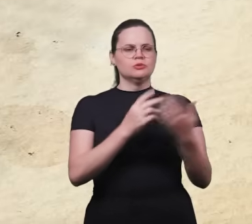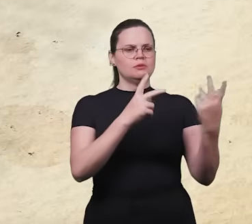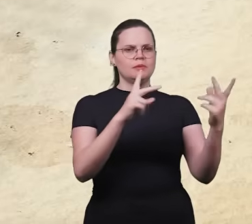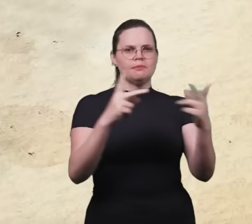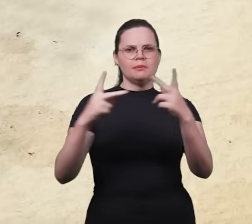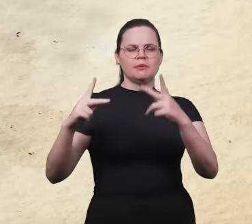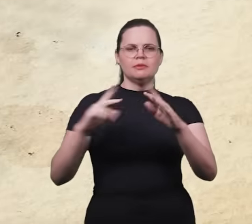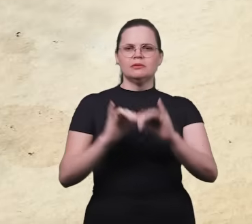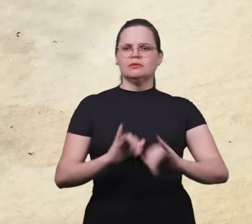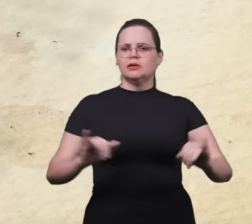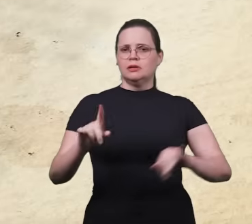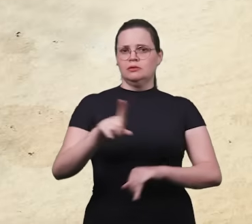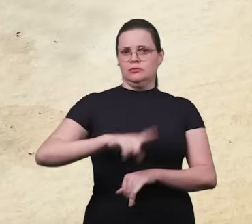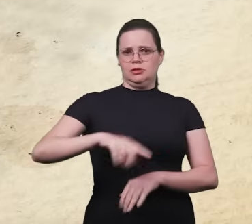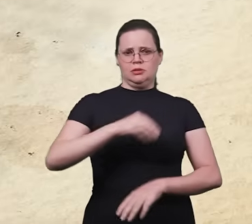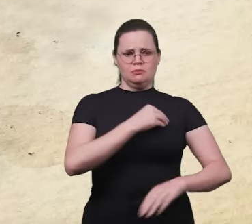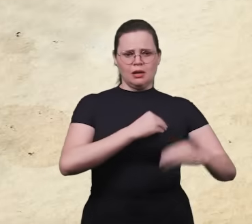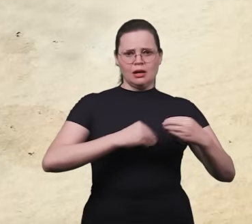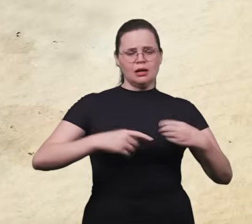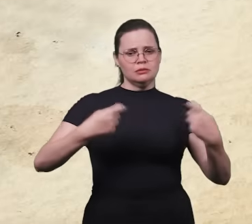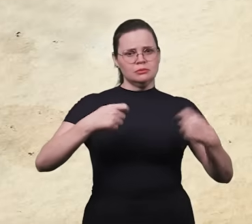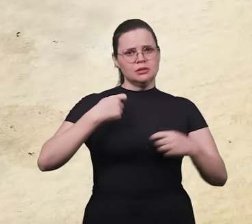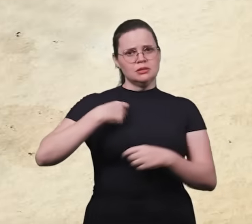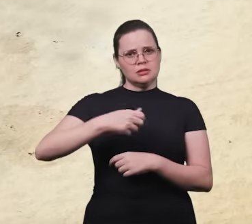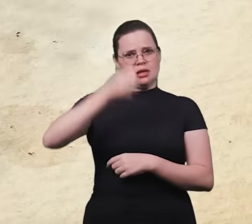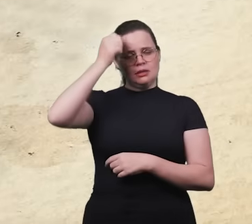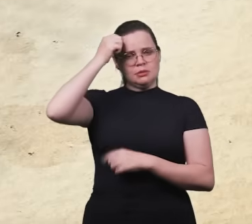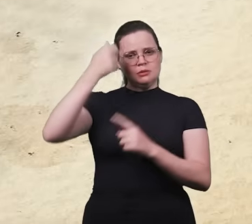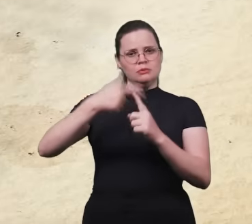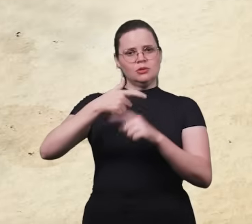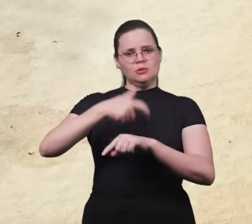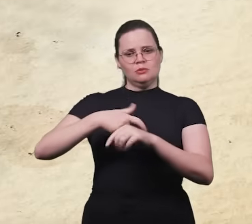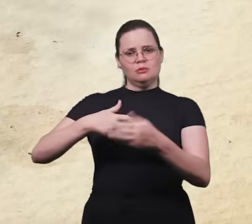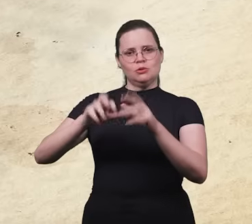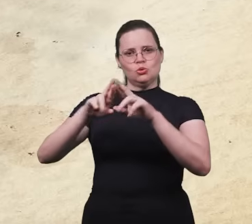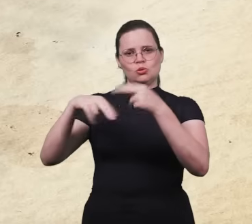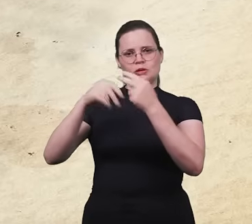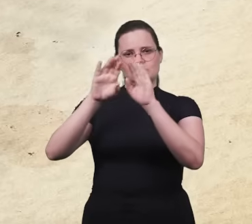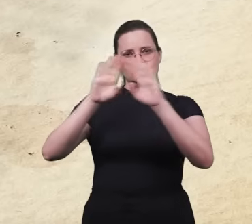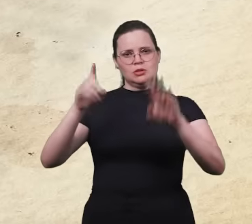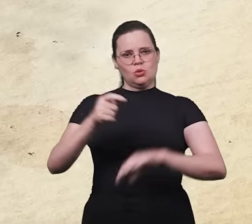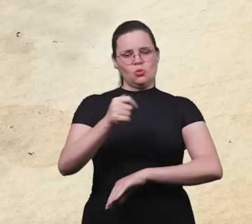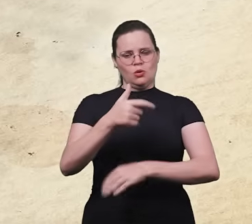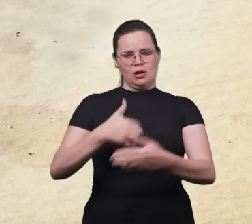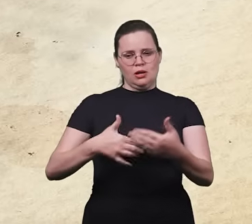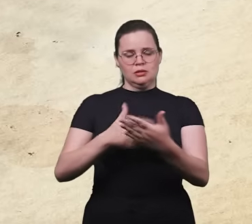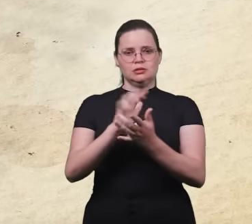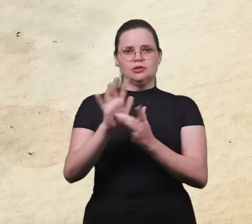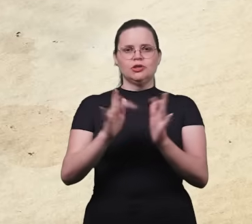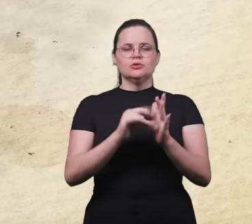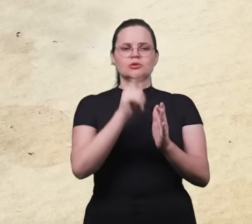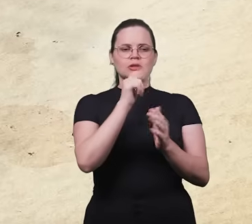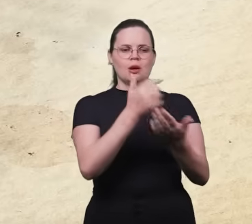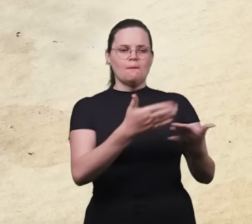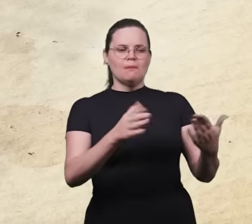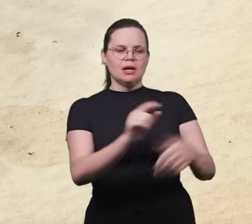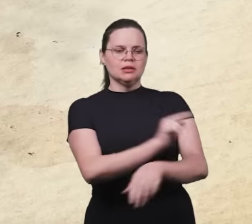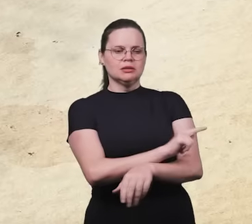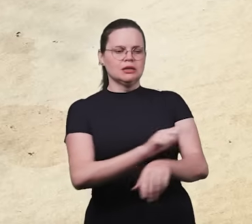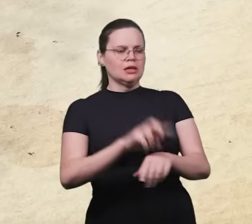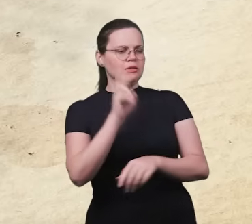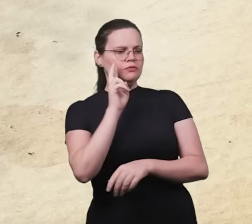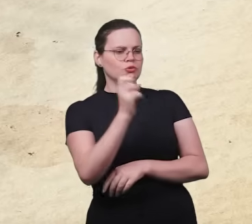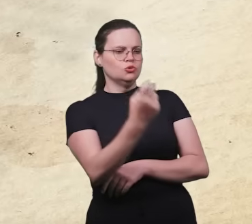a pregar e a dizer: Arrependei-vos, porque é chegado o reino dos céus. E Jesus, andando junto ao mar da